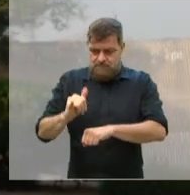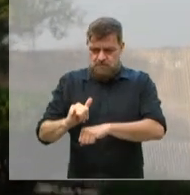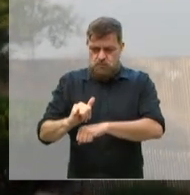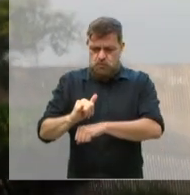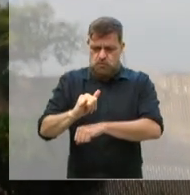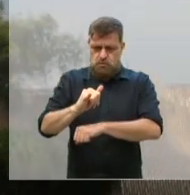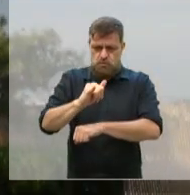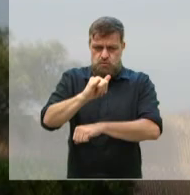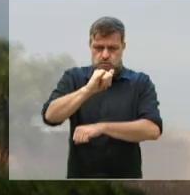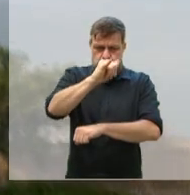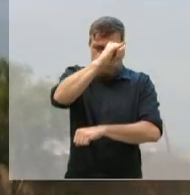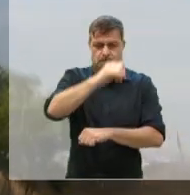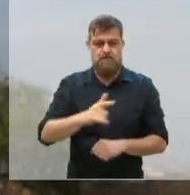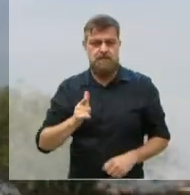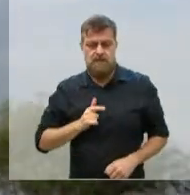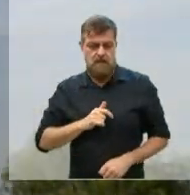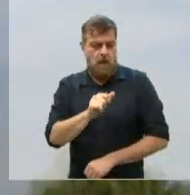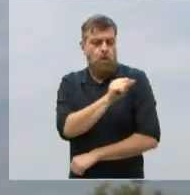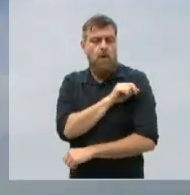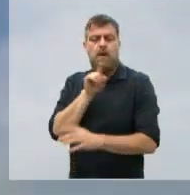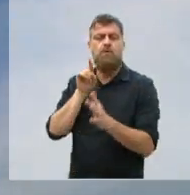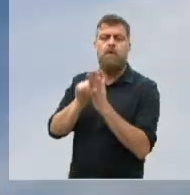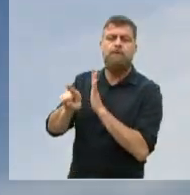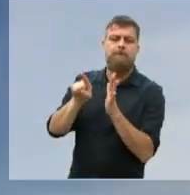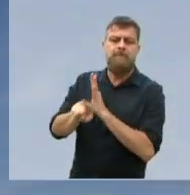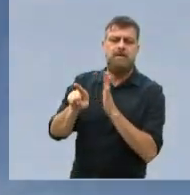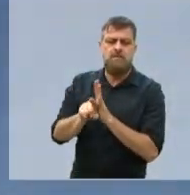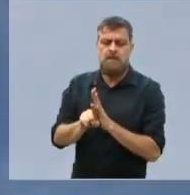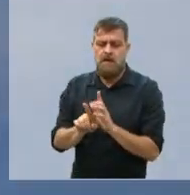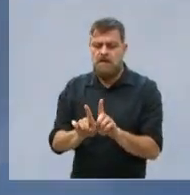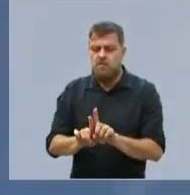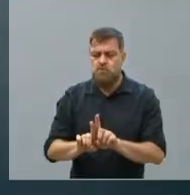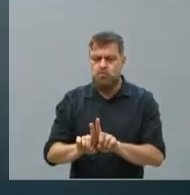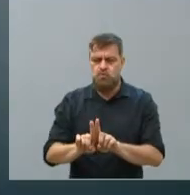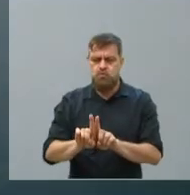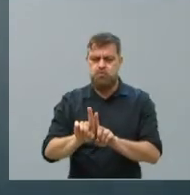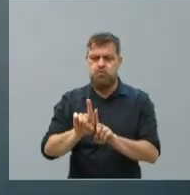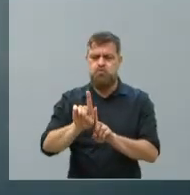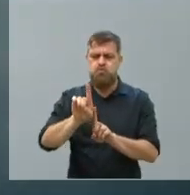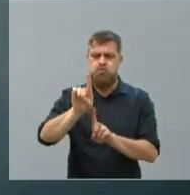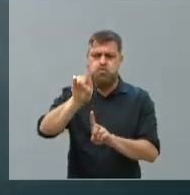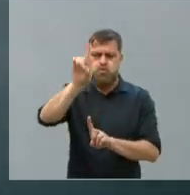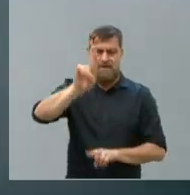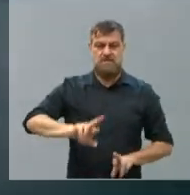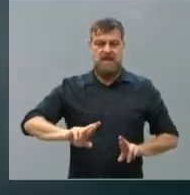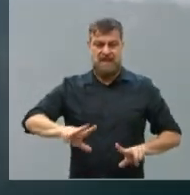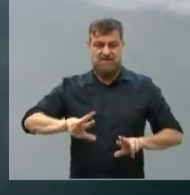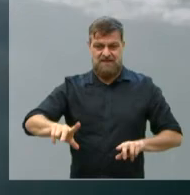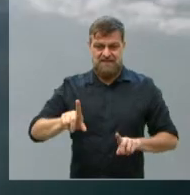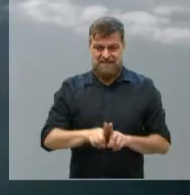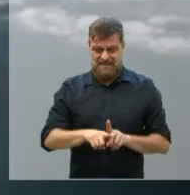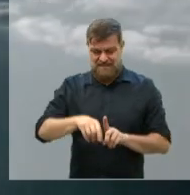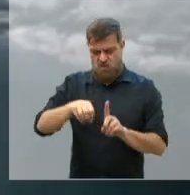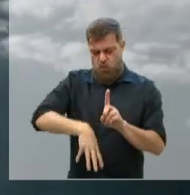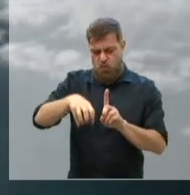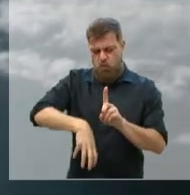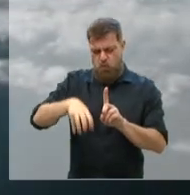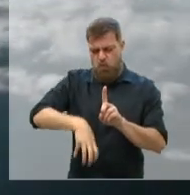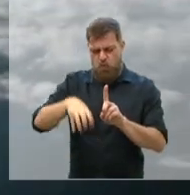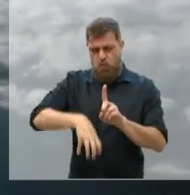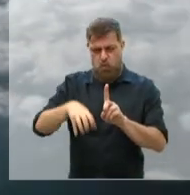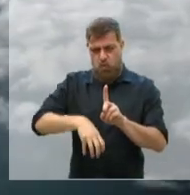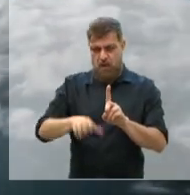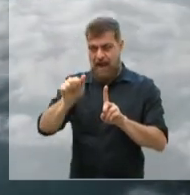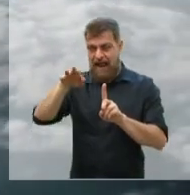avião não voaria. Aí o moleque pode perguntar assim para mim, e um foguete, por exemplo? Um foguete tem propulsão, por exemplo, ele está empurrando o gás para